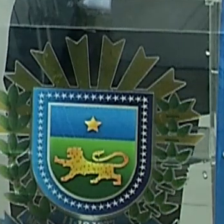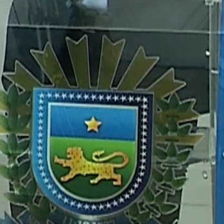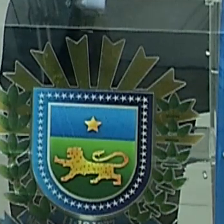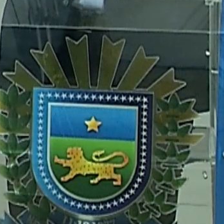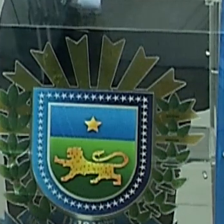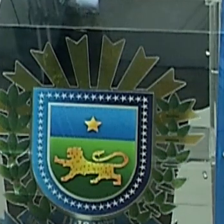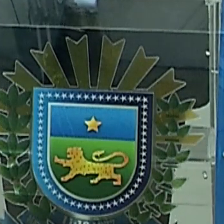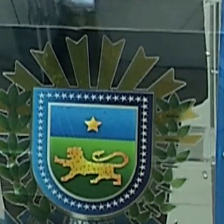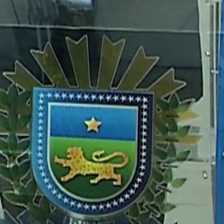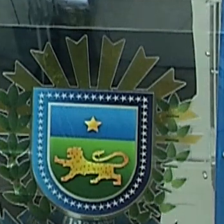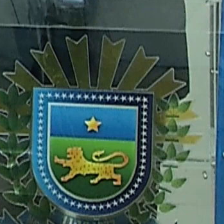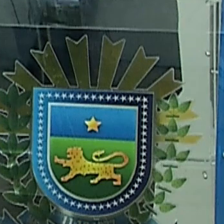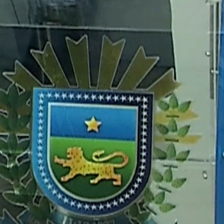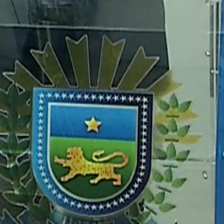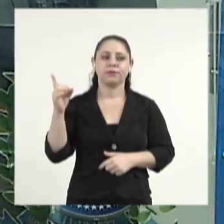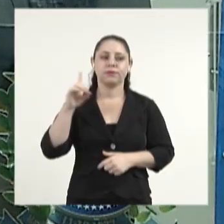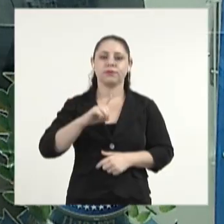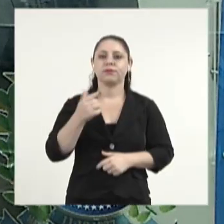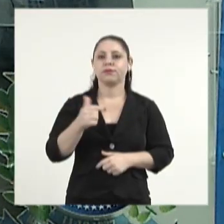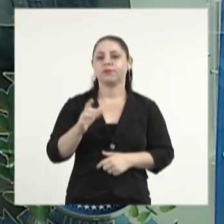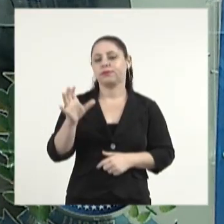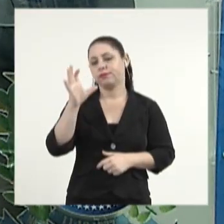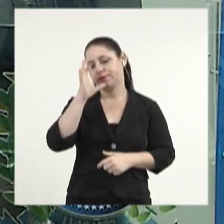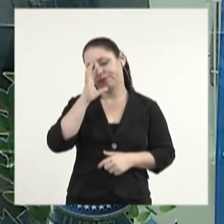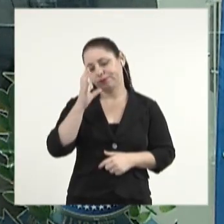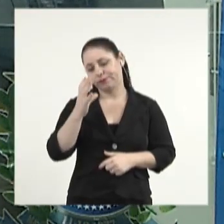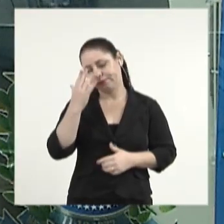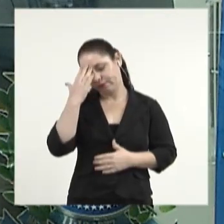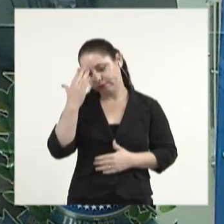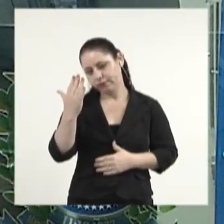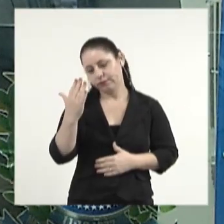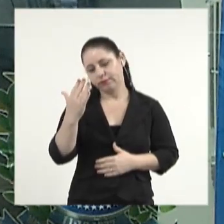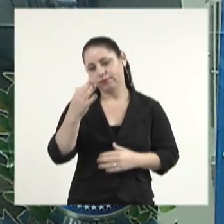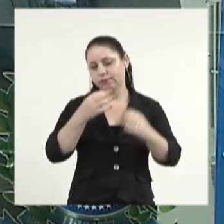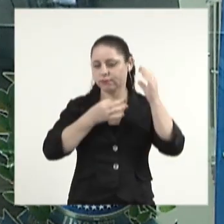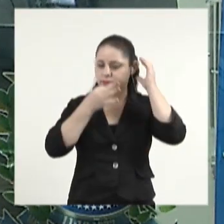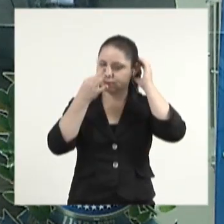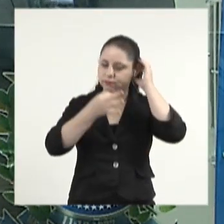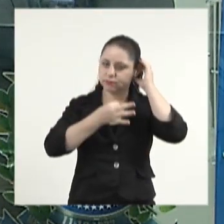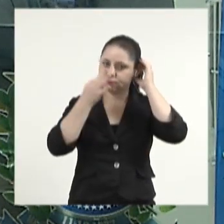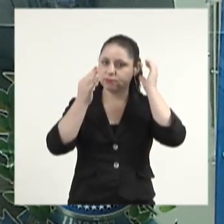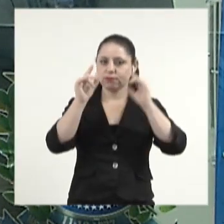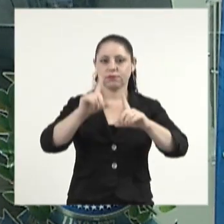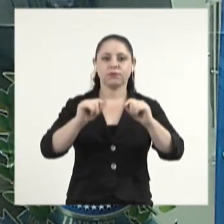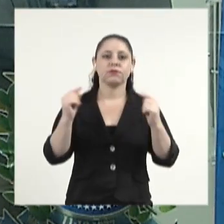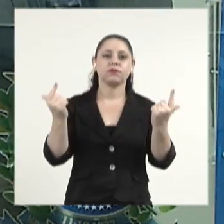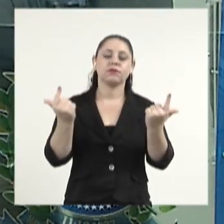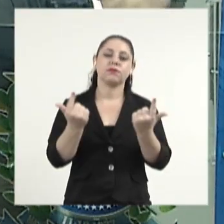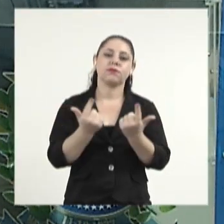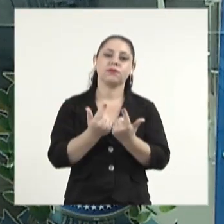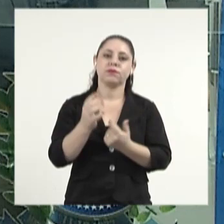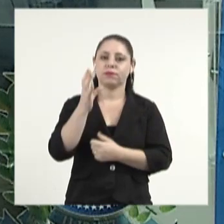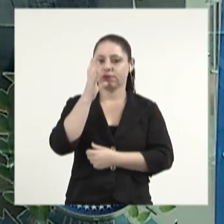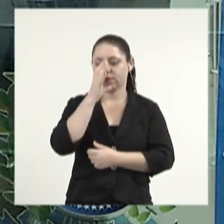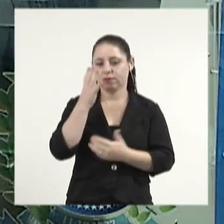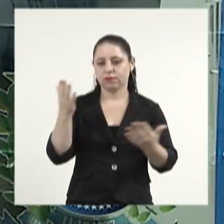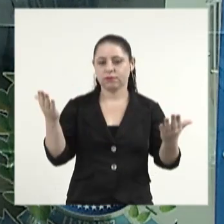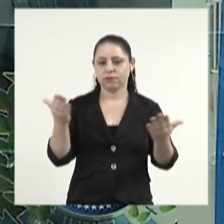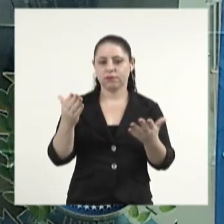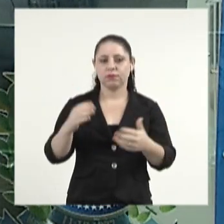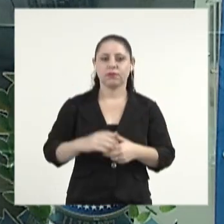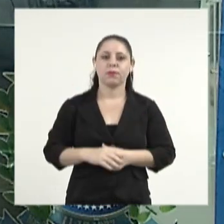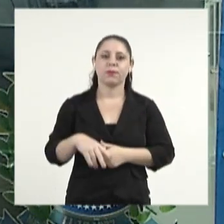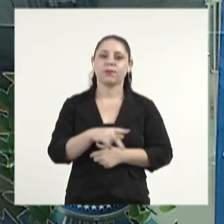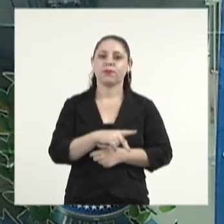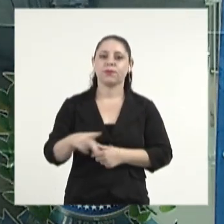9h23, mais uma vez, muito bom dia para você e obrigado pela sua companhia aqui na Rádio e TV Assembleia. Bom, como você acaba de acompanhar então, o